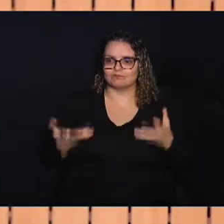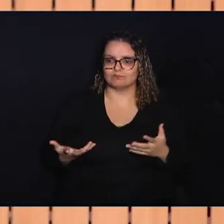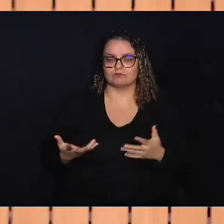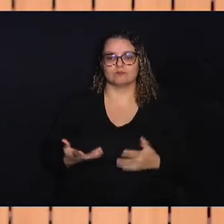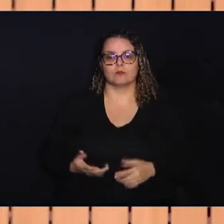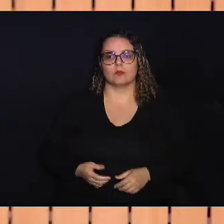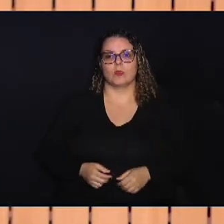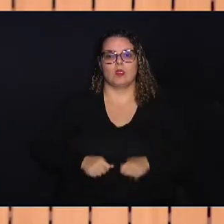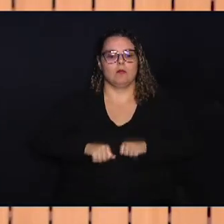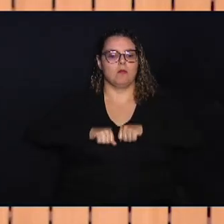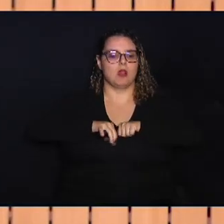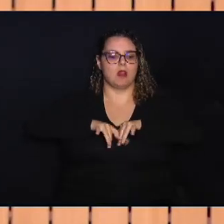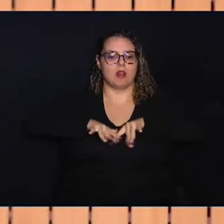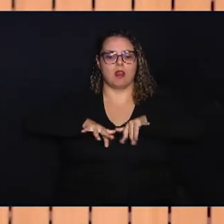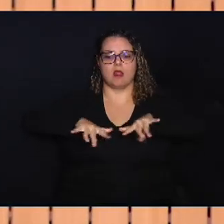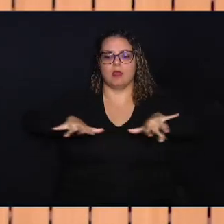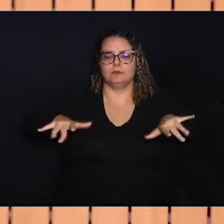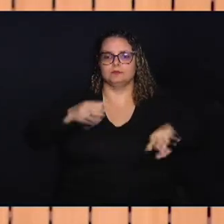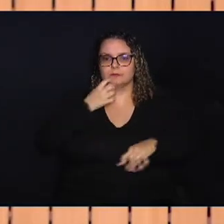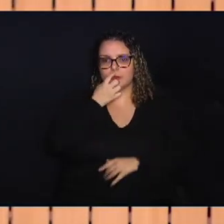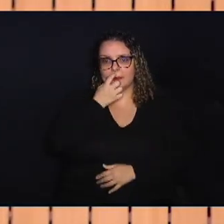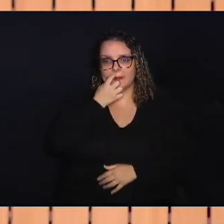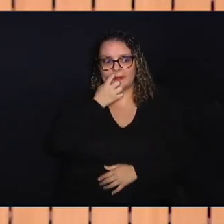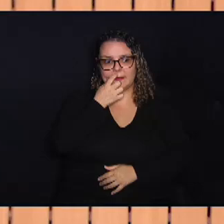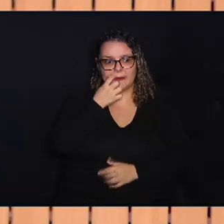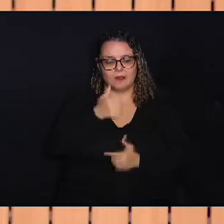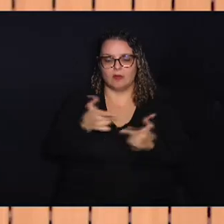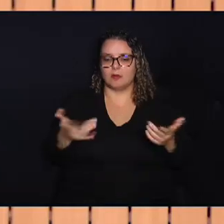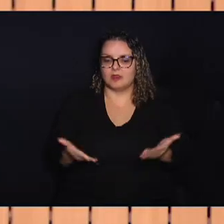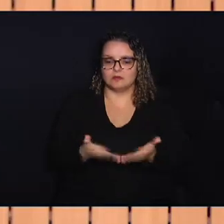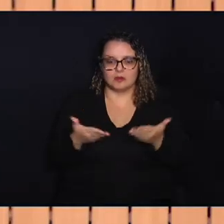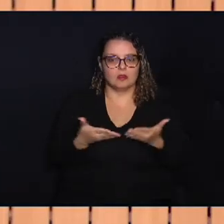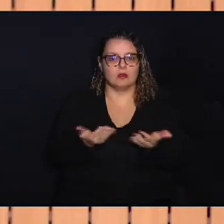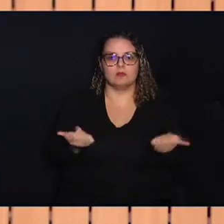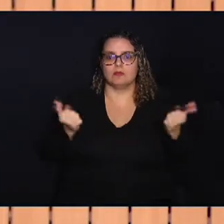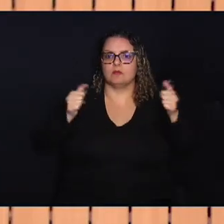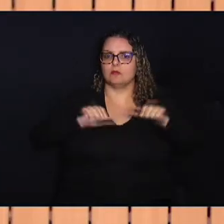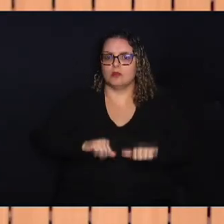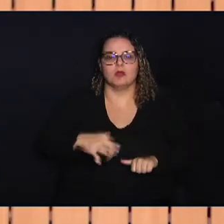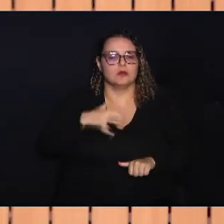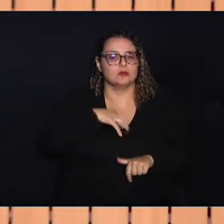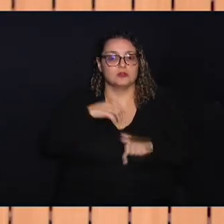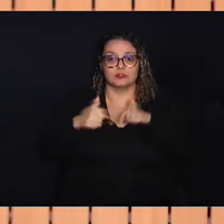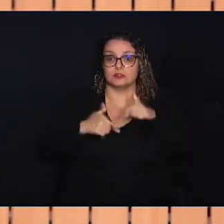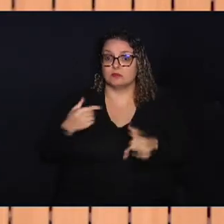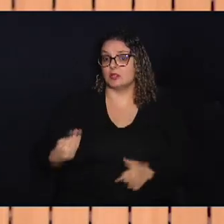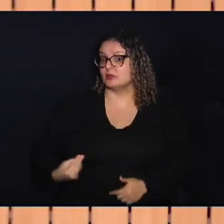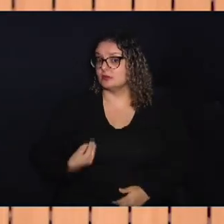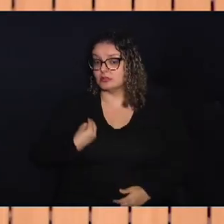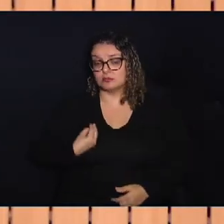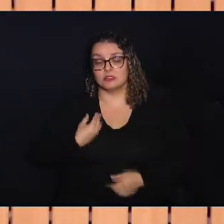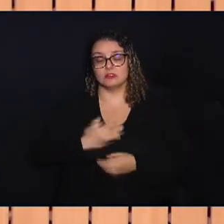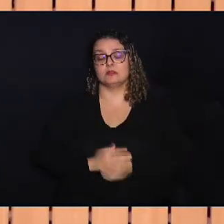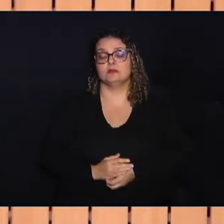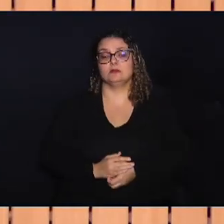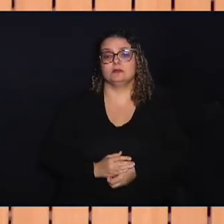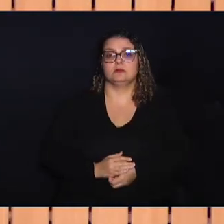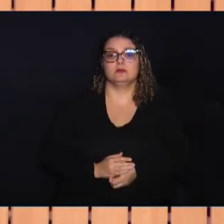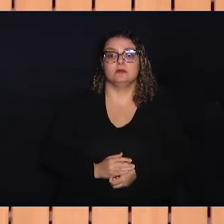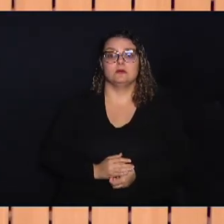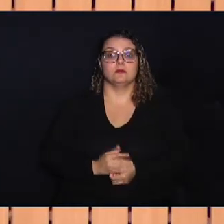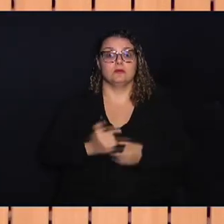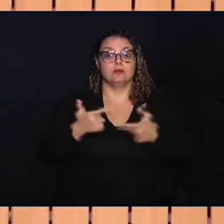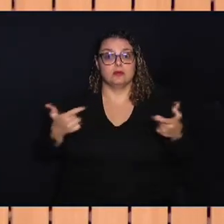amplas repercussões na sociedade, com aumento da pobreza, piora das condições de trabalho e vida, com aumento da violência